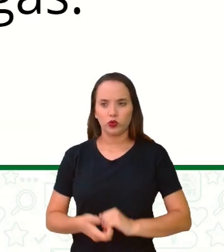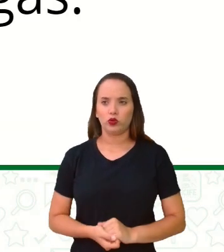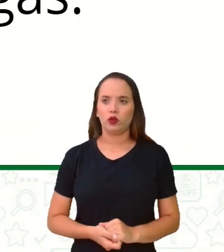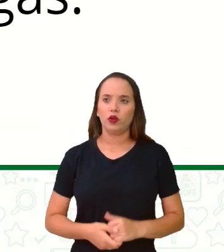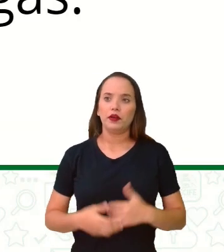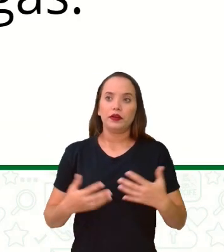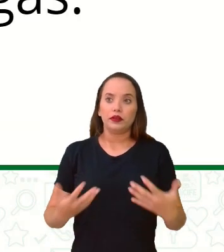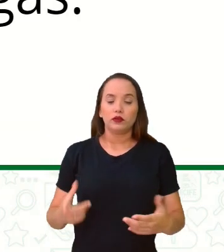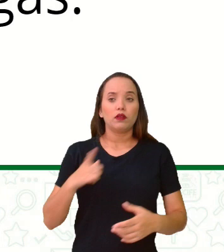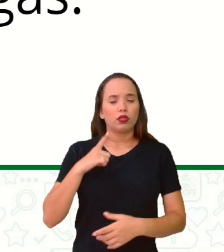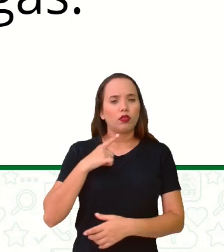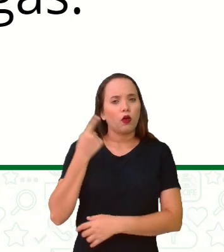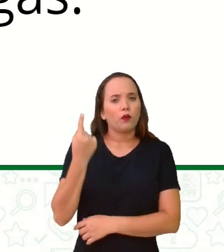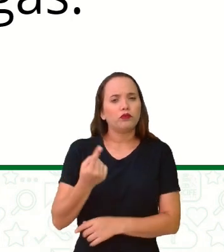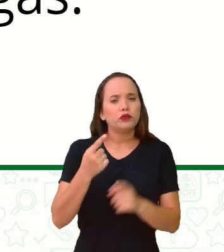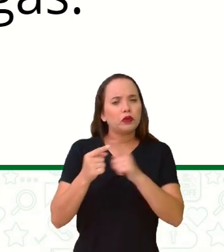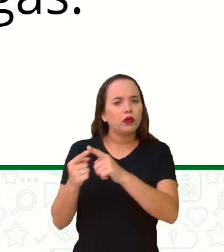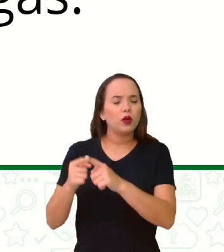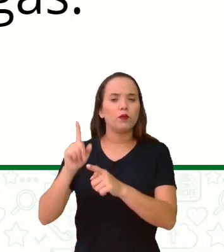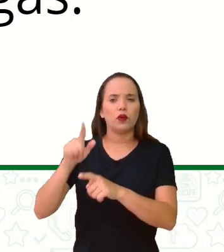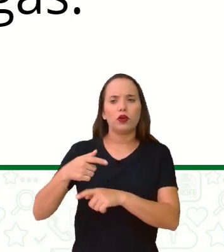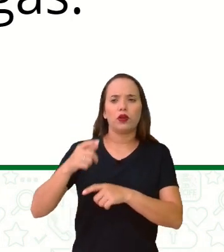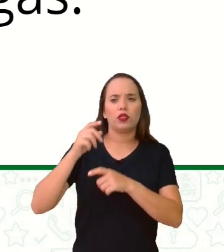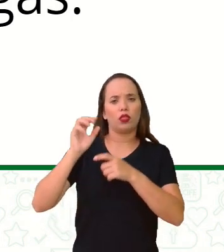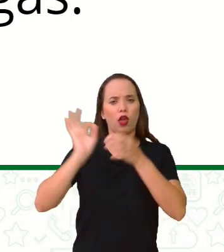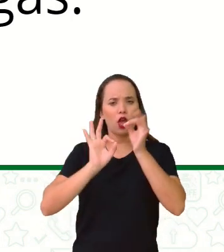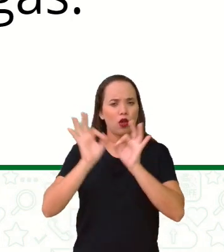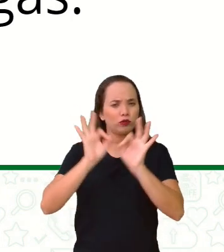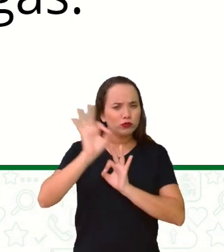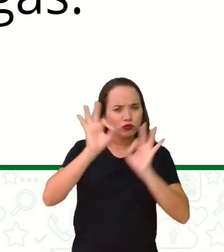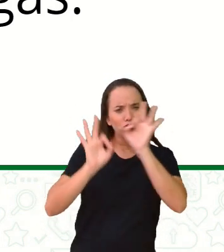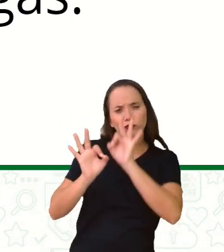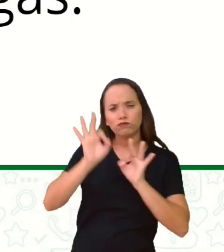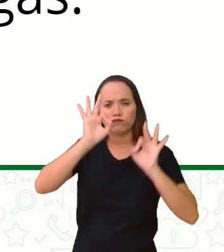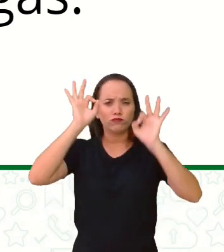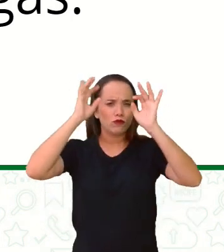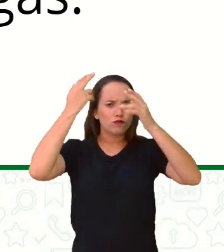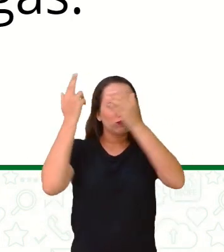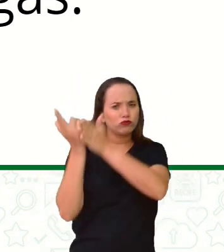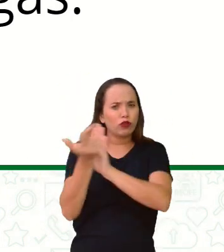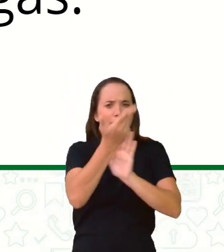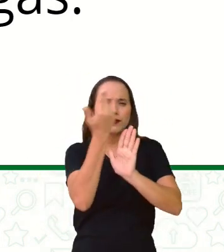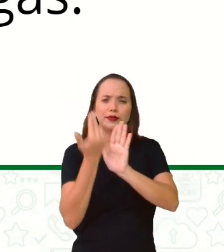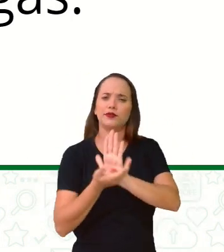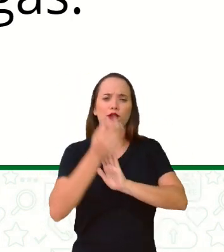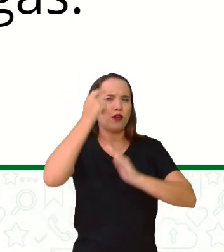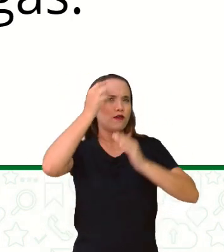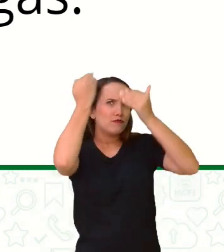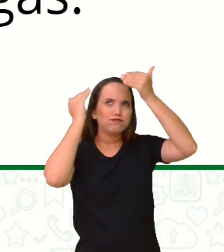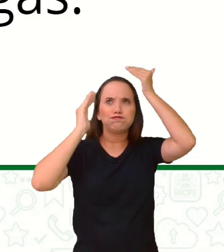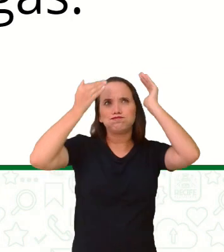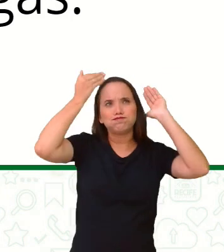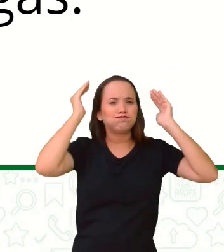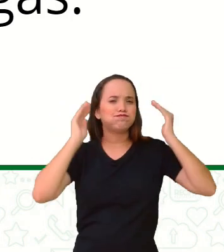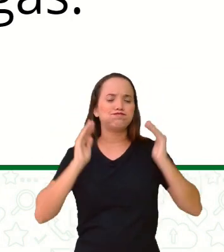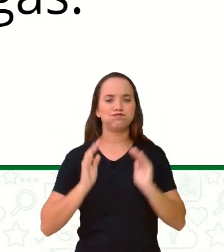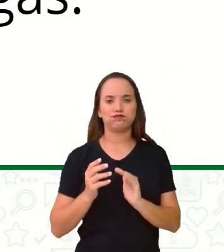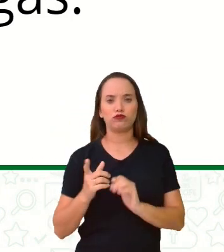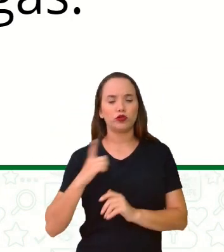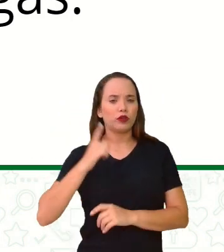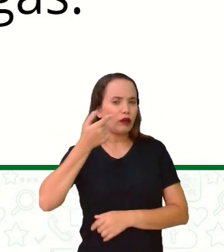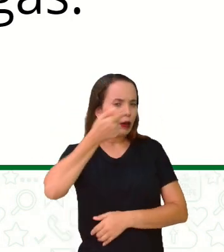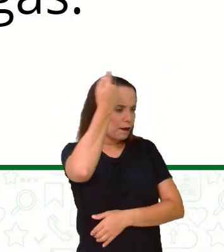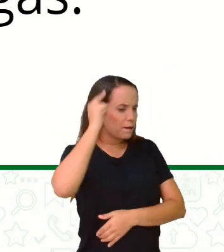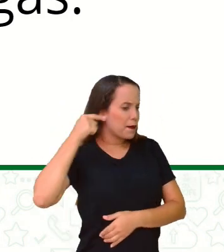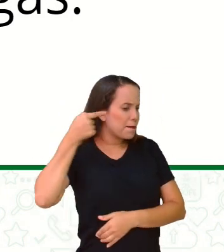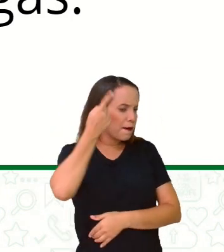Especificamente, tem um estilo de trança que é aqueles desenhados na cabeça, que vão desenhando ao redor da